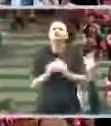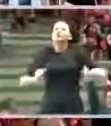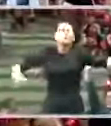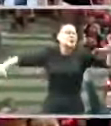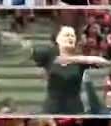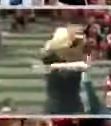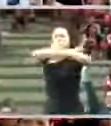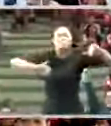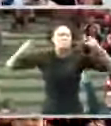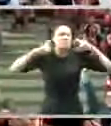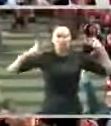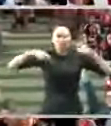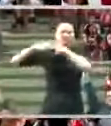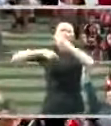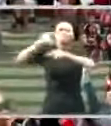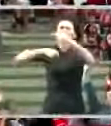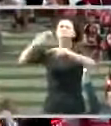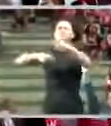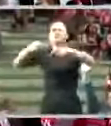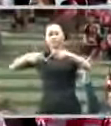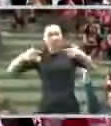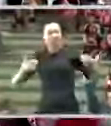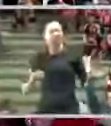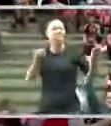barulho da geração assembleana.